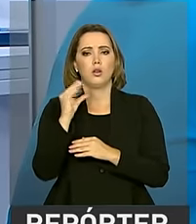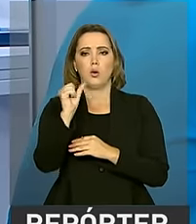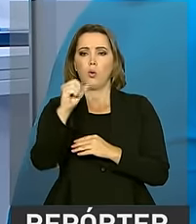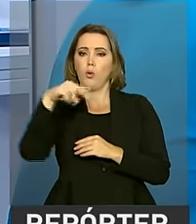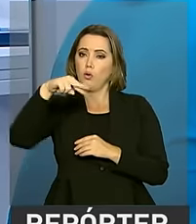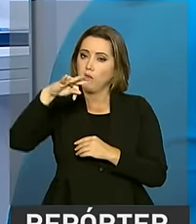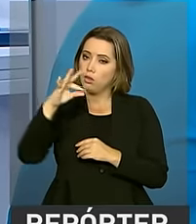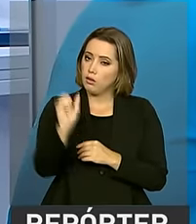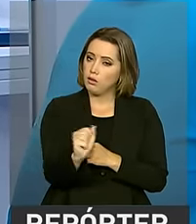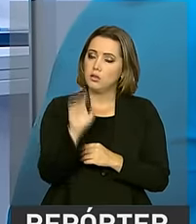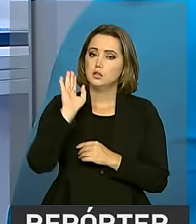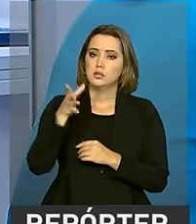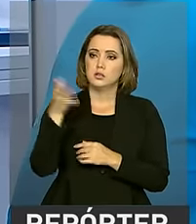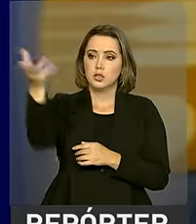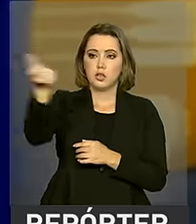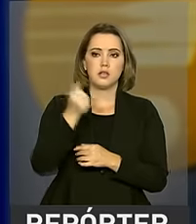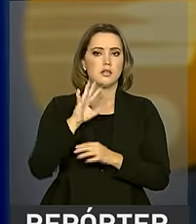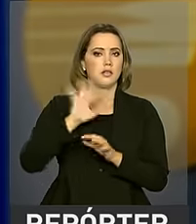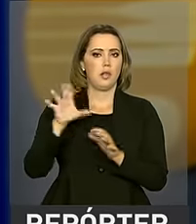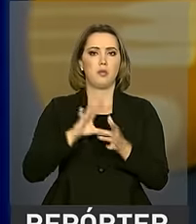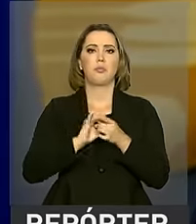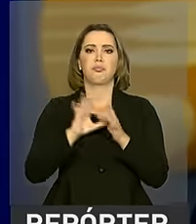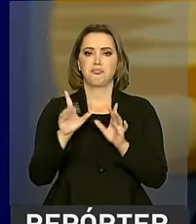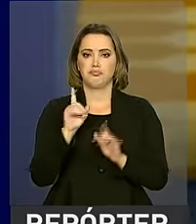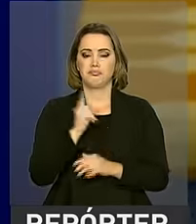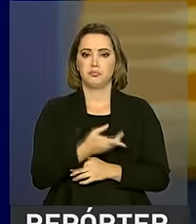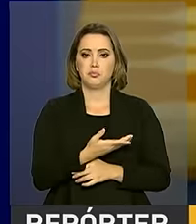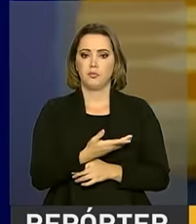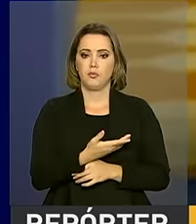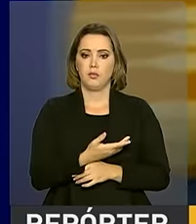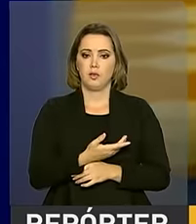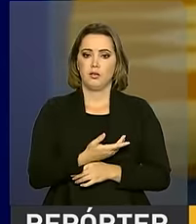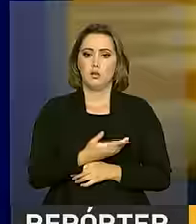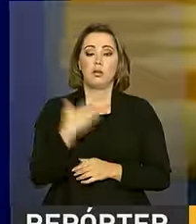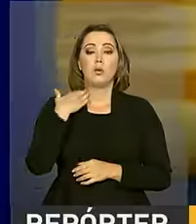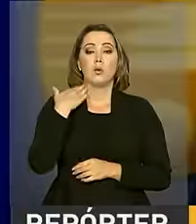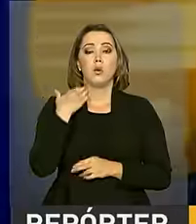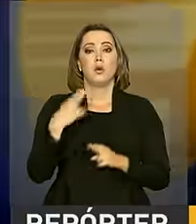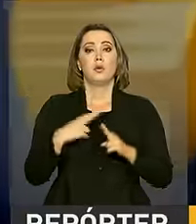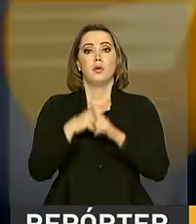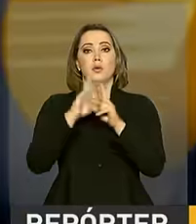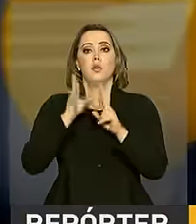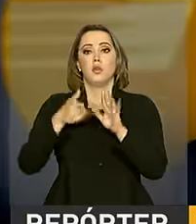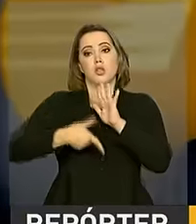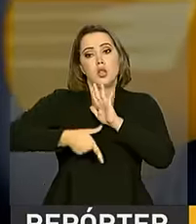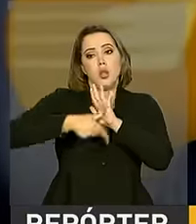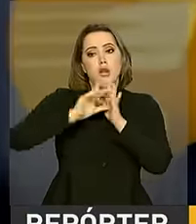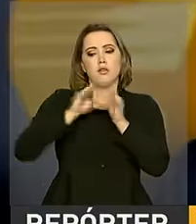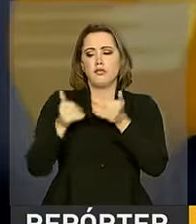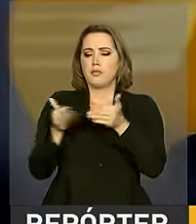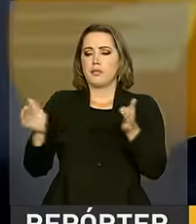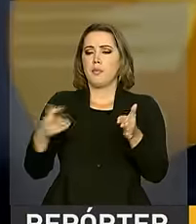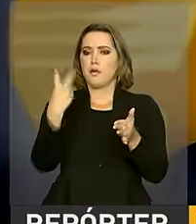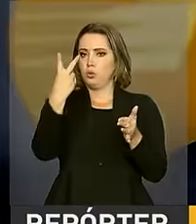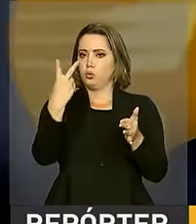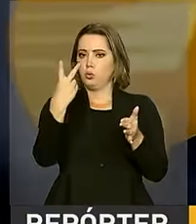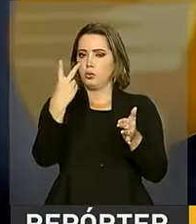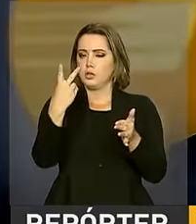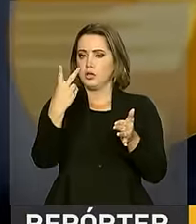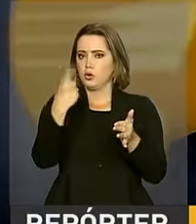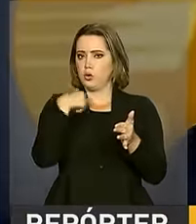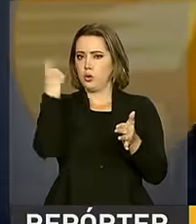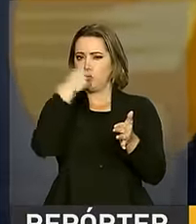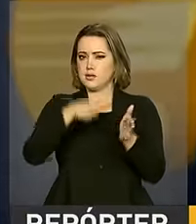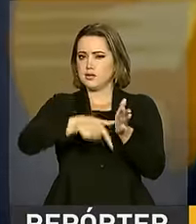que o dinheiro estará disponível a caixa eh já está atendendo os trabalhadores com 2 horas de antecedência abrindo suas agências 2